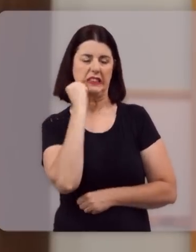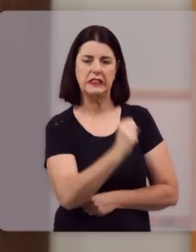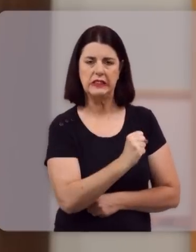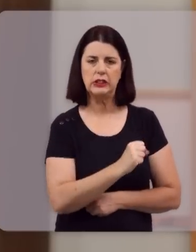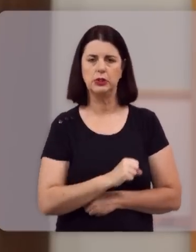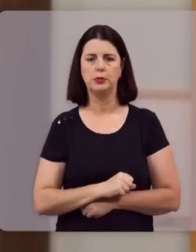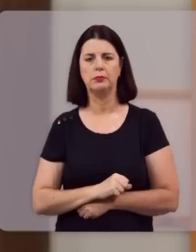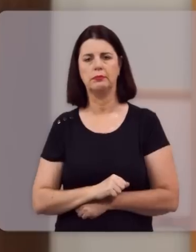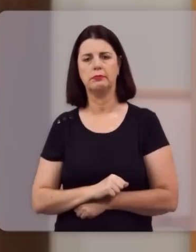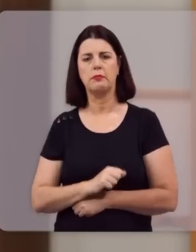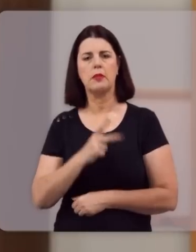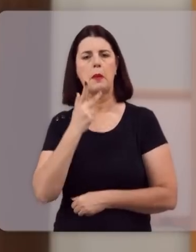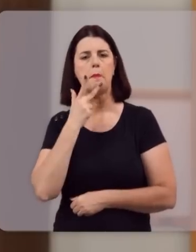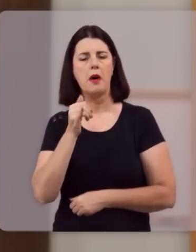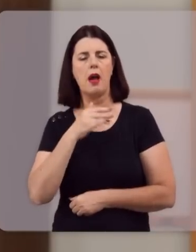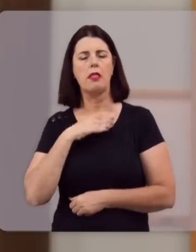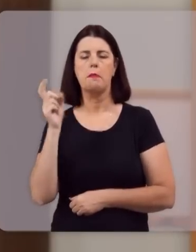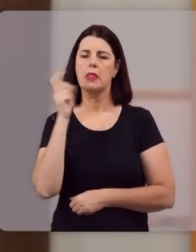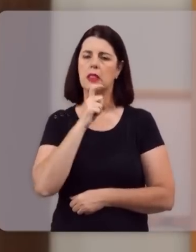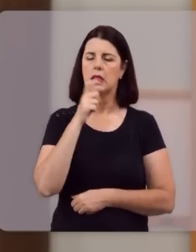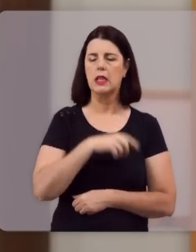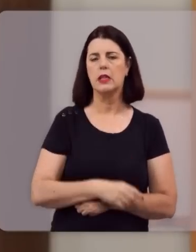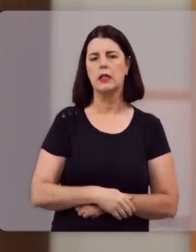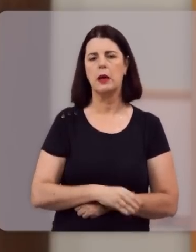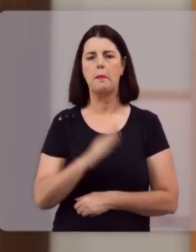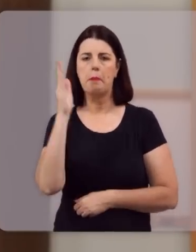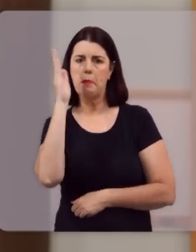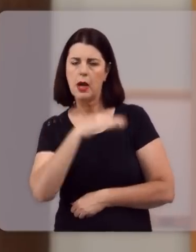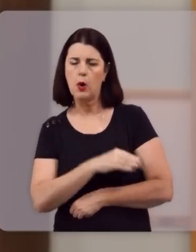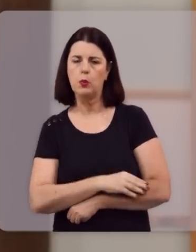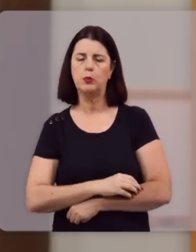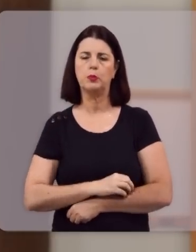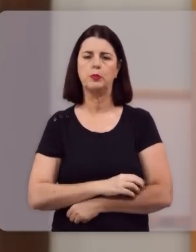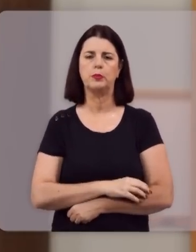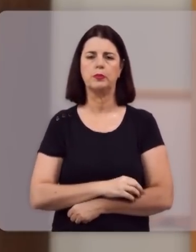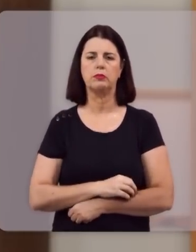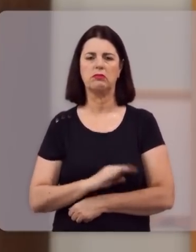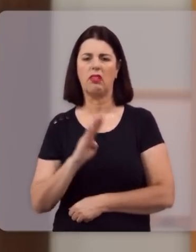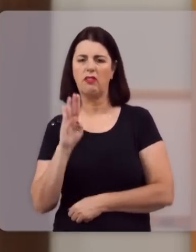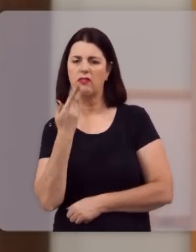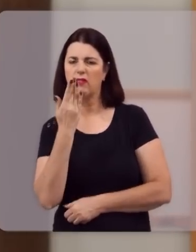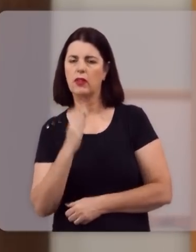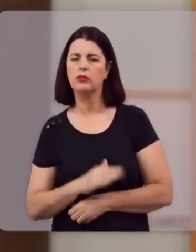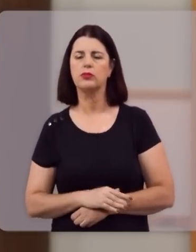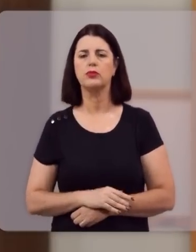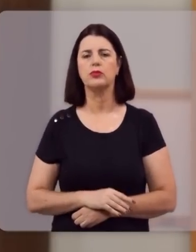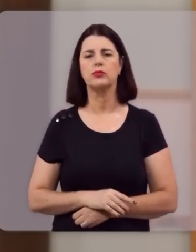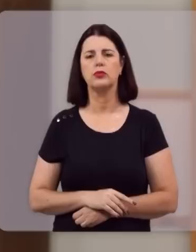assassino, pai da mentira, maligno, enganador,